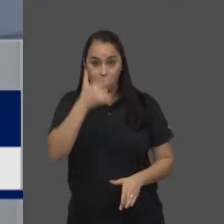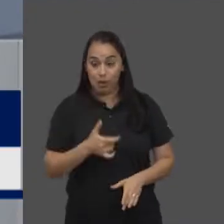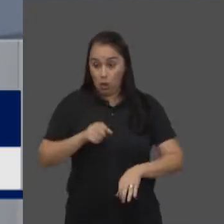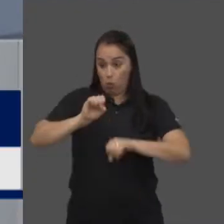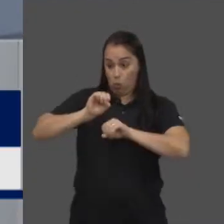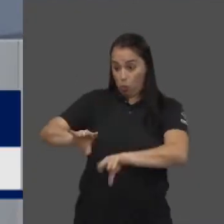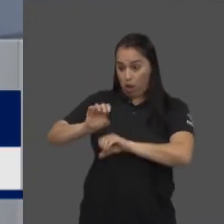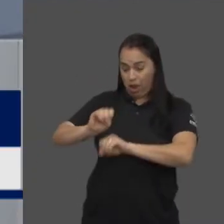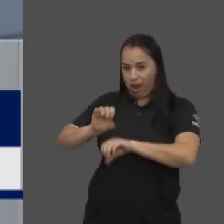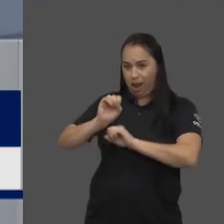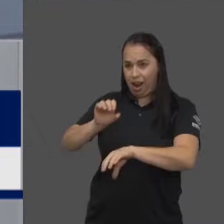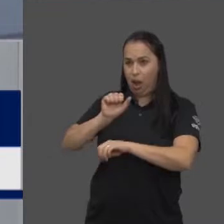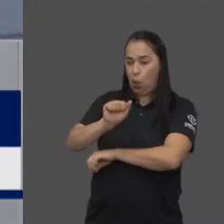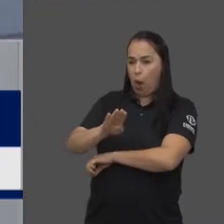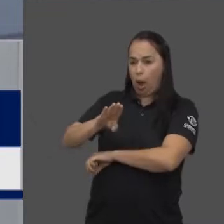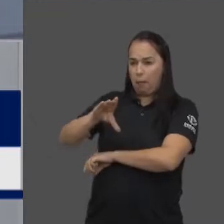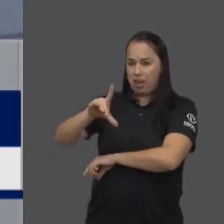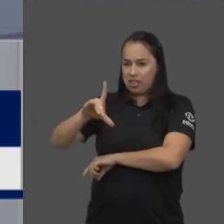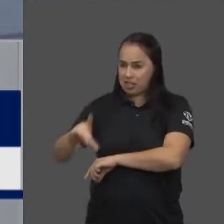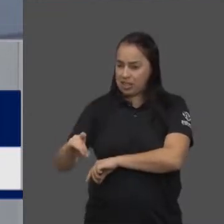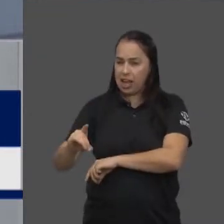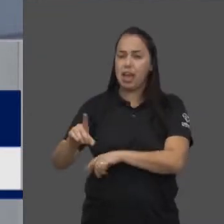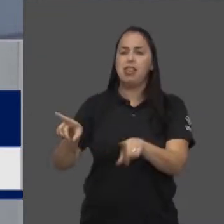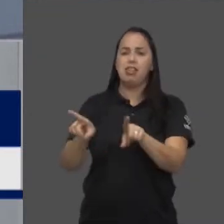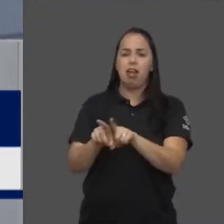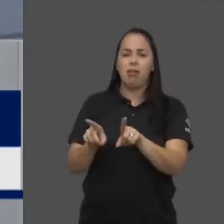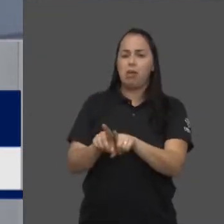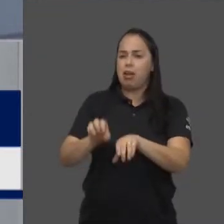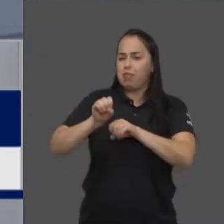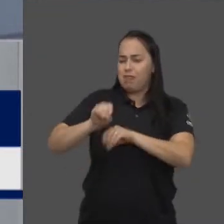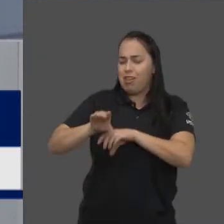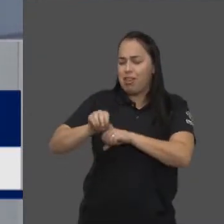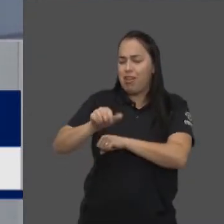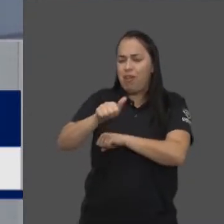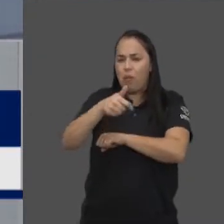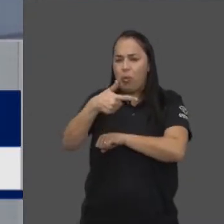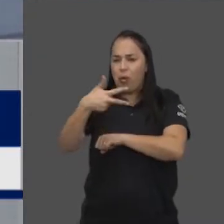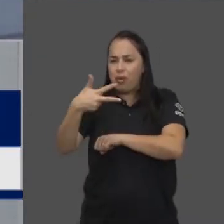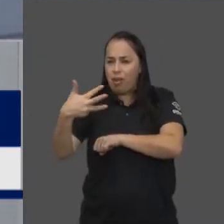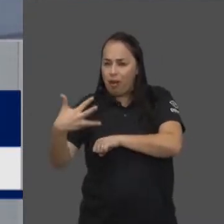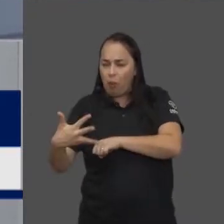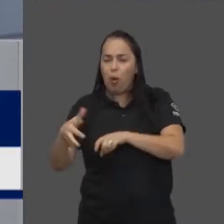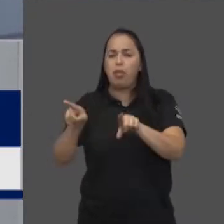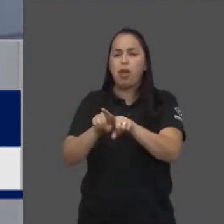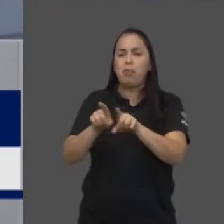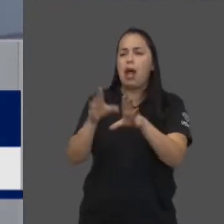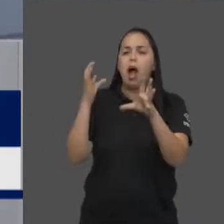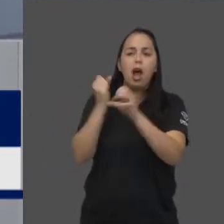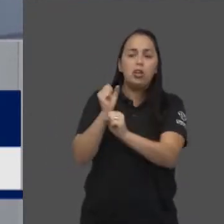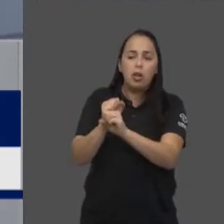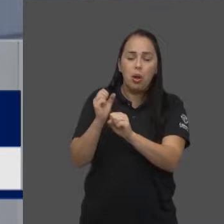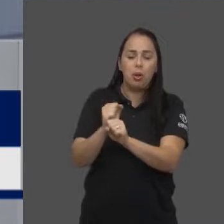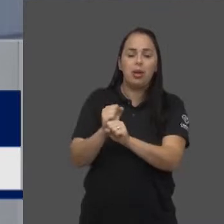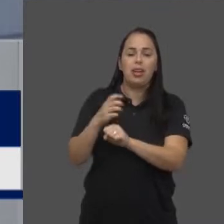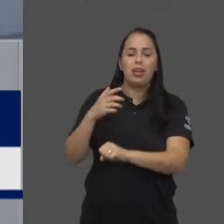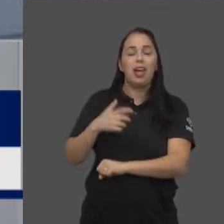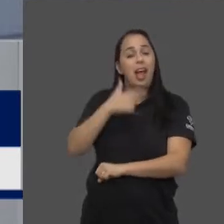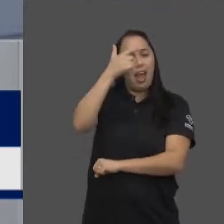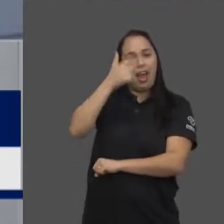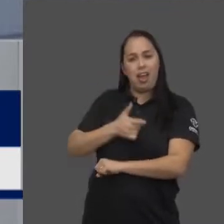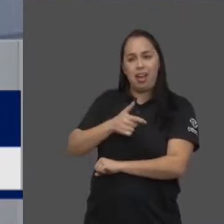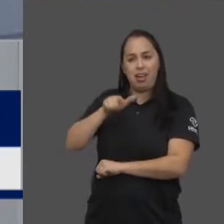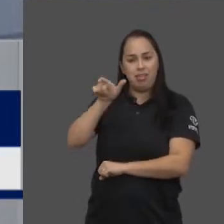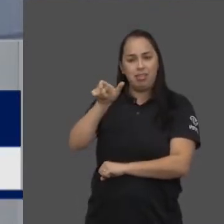destacaram o profissionalismo do homenageado eu que ensinei para ele as primeiras letras os